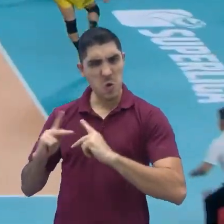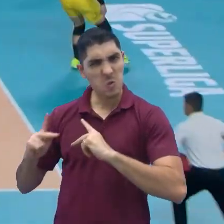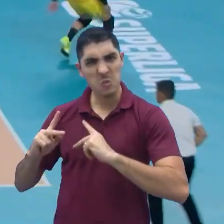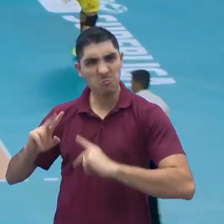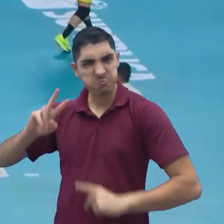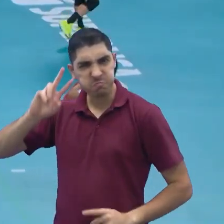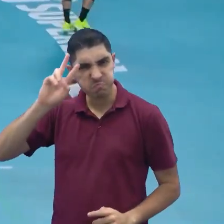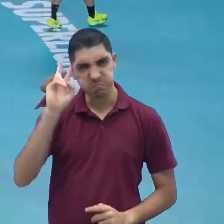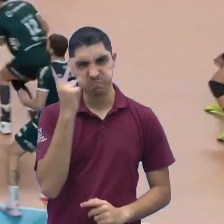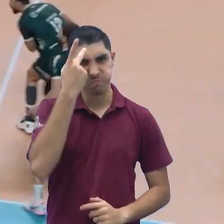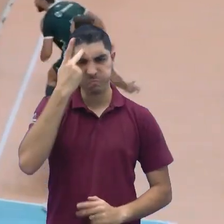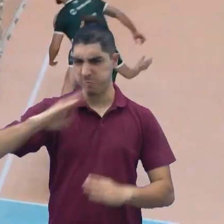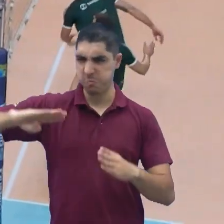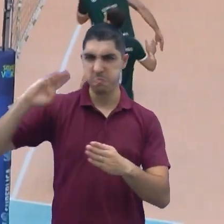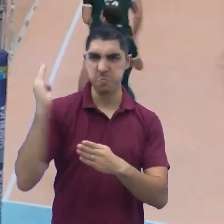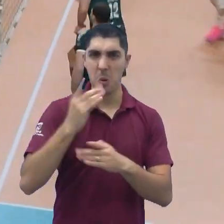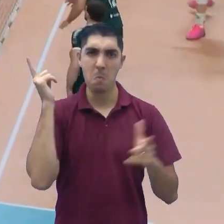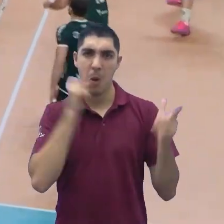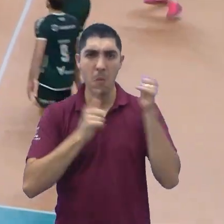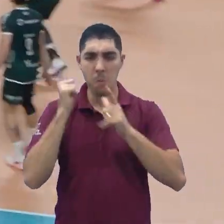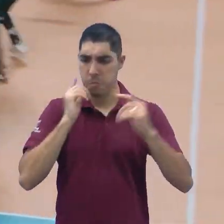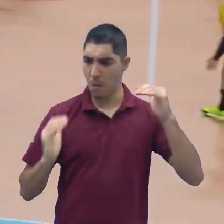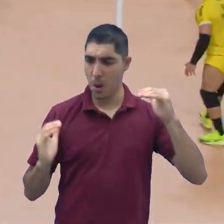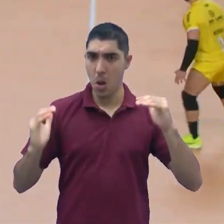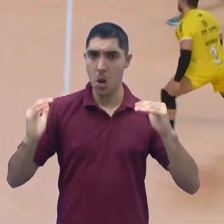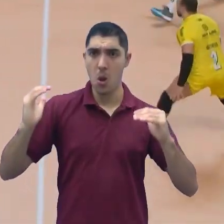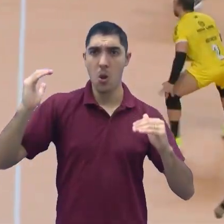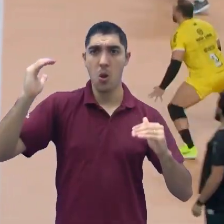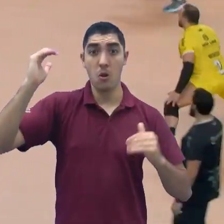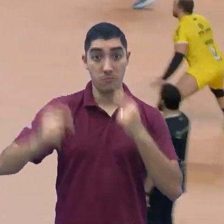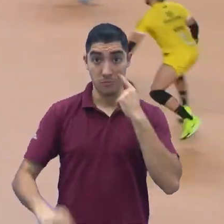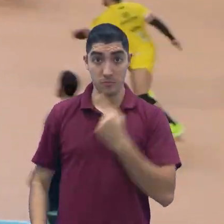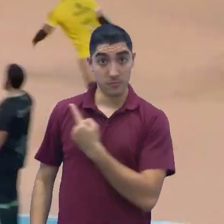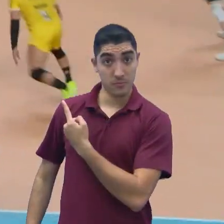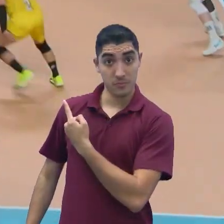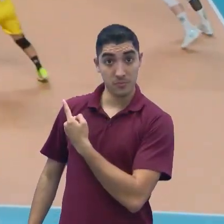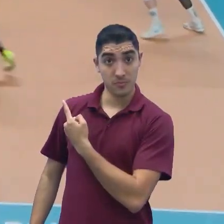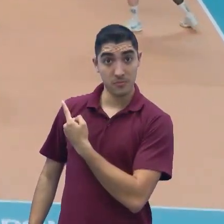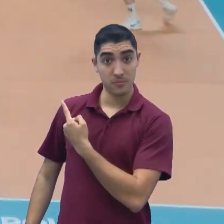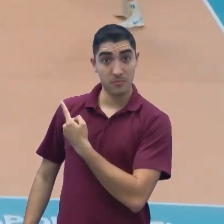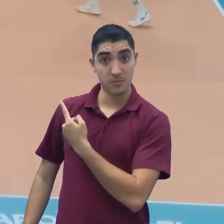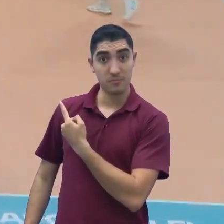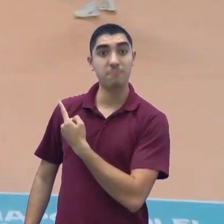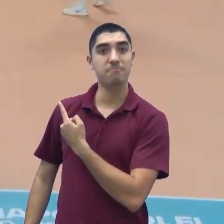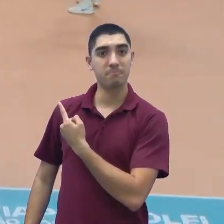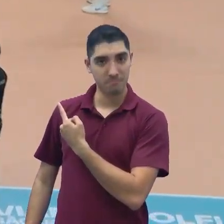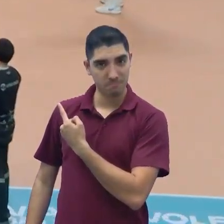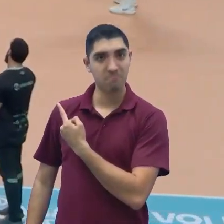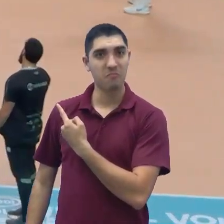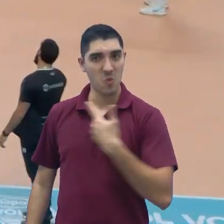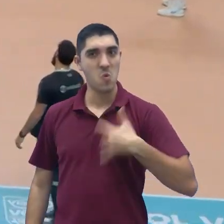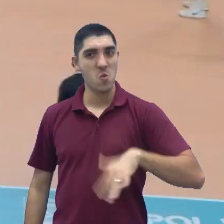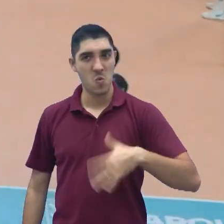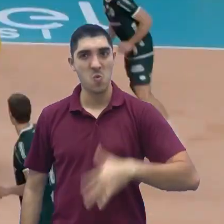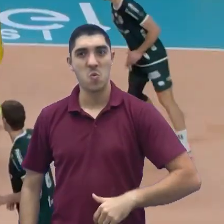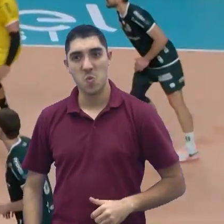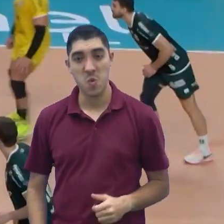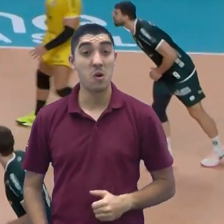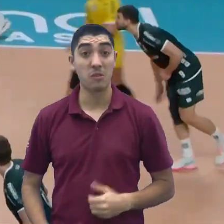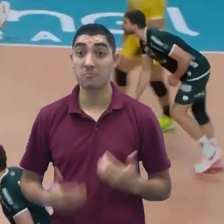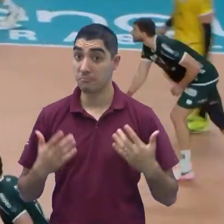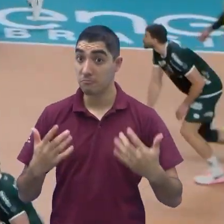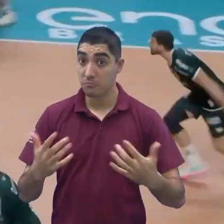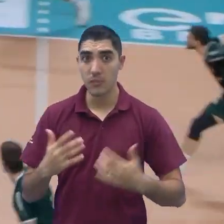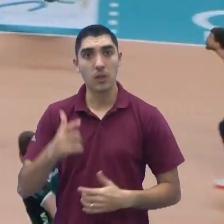dominado pelo São José. O esforço de Bruno Canhoto, que termina no ponto de Rodrigo, ilustra bem isso. Por sinal, o